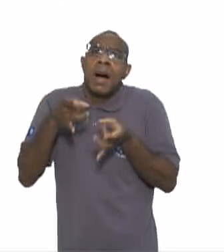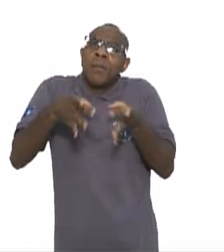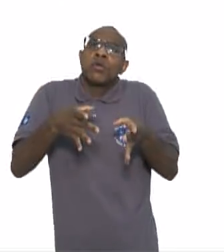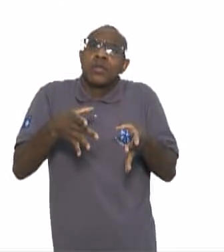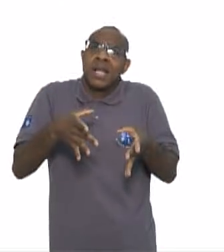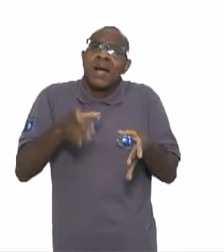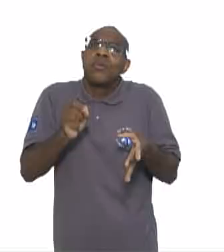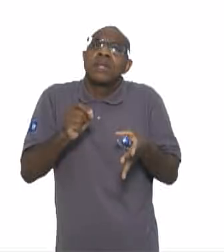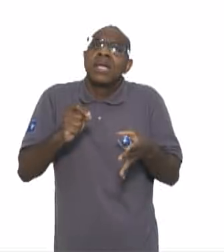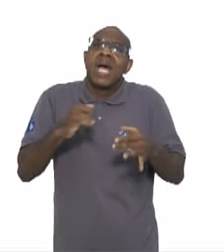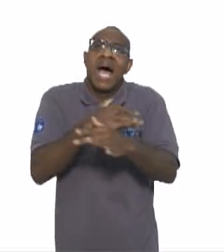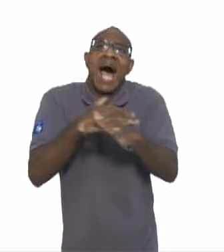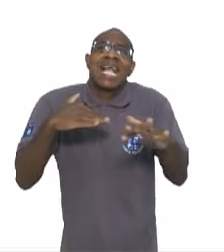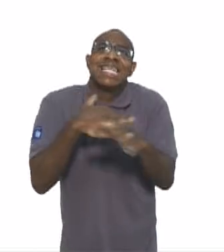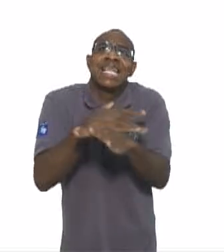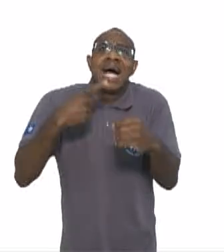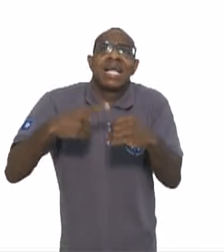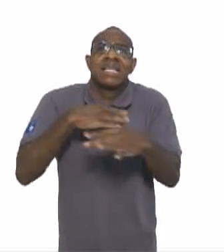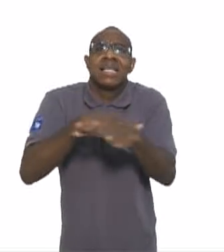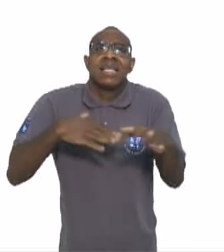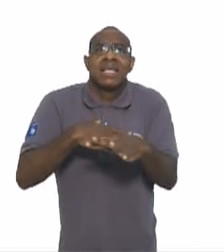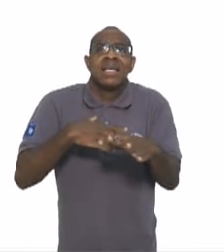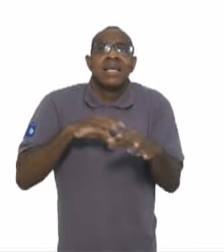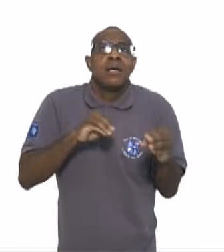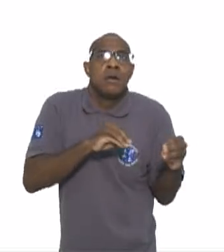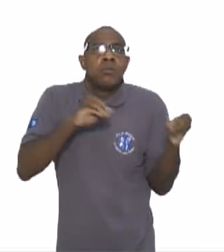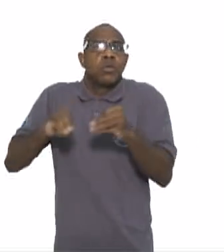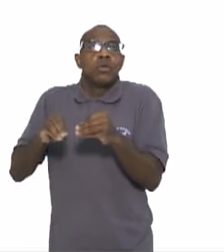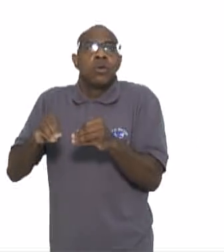campo, que eu acabei de falar para vocês.